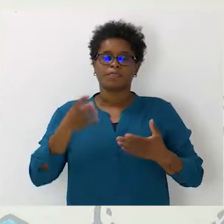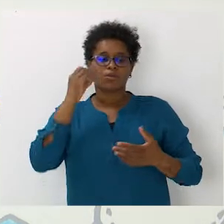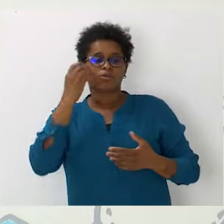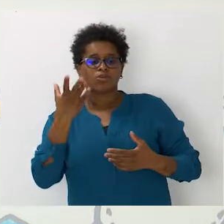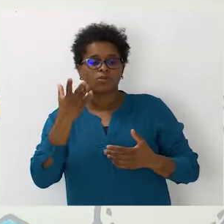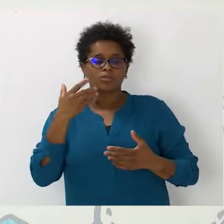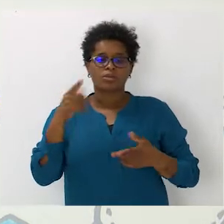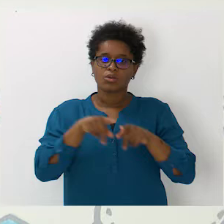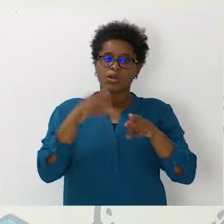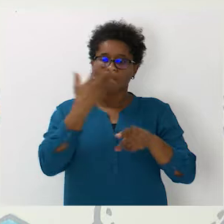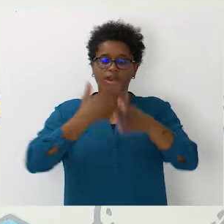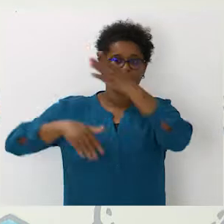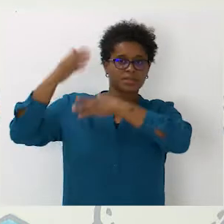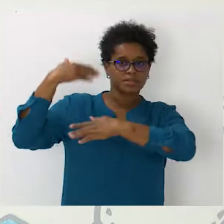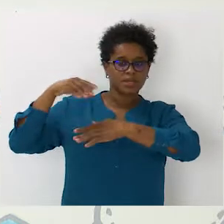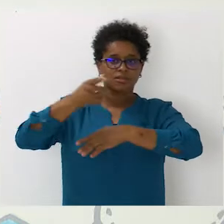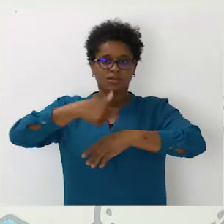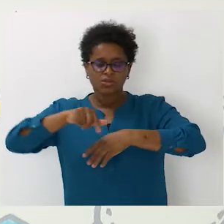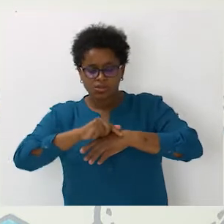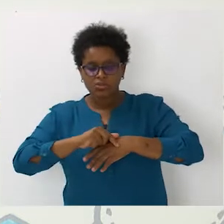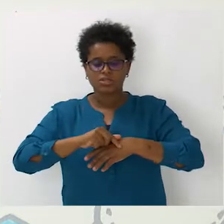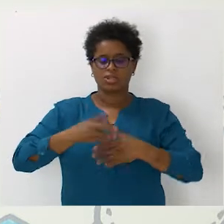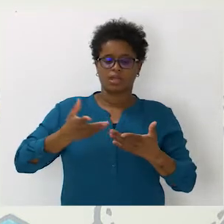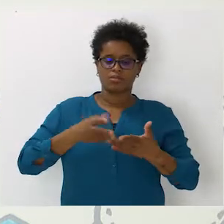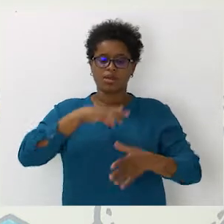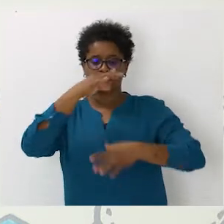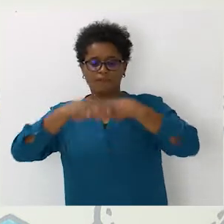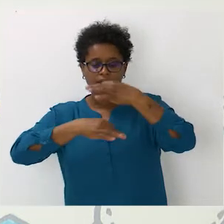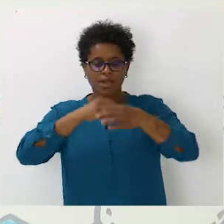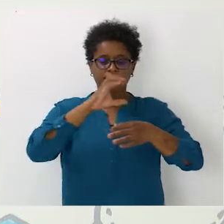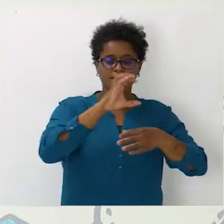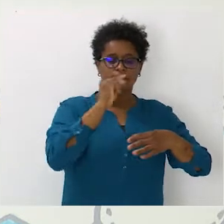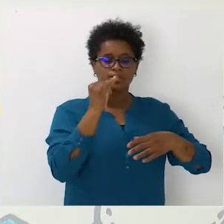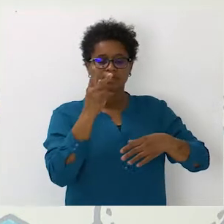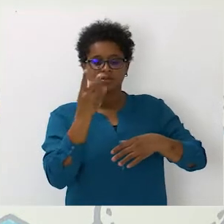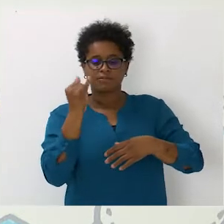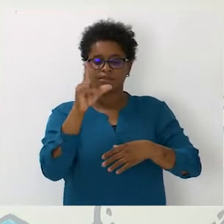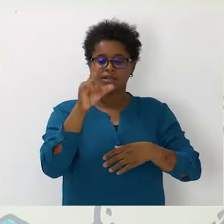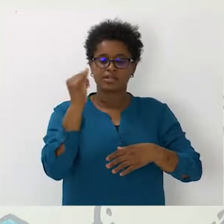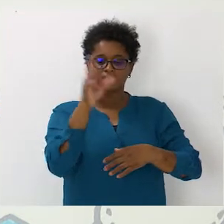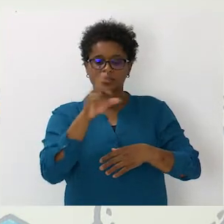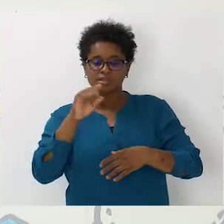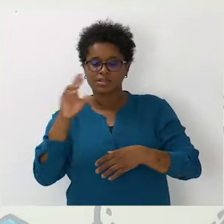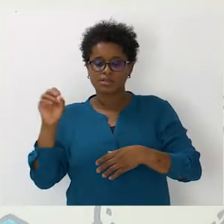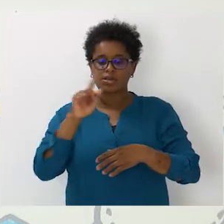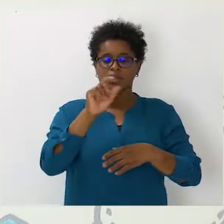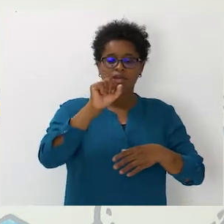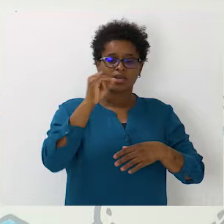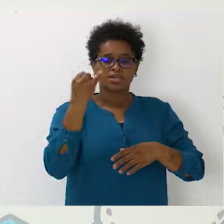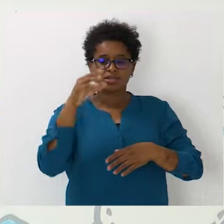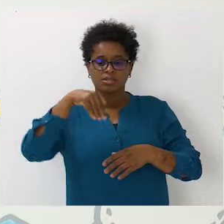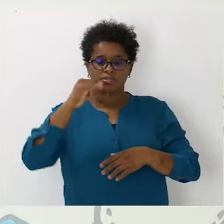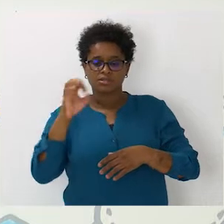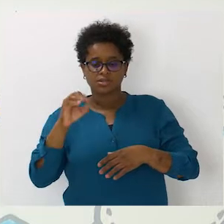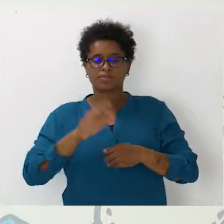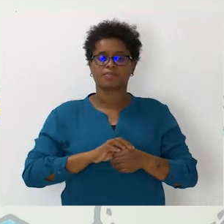Conforme foi a aula passada, estamos a tratar da civilização egípcia. É uma civilização